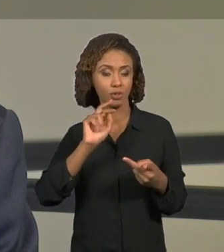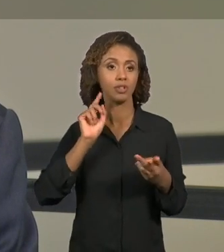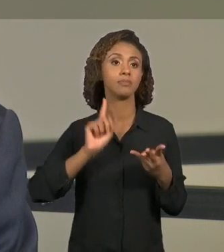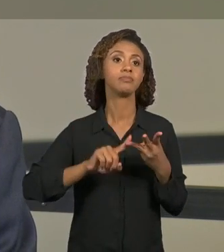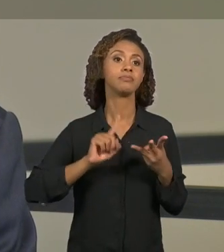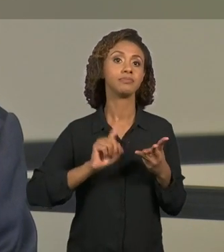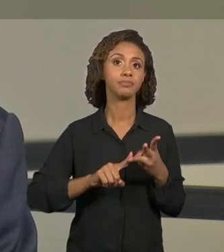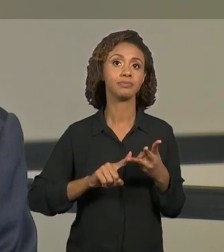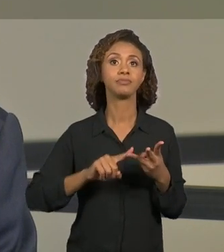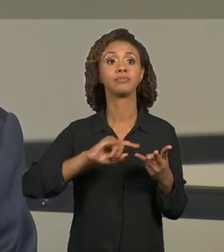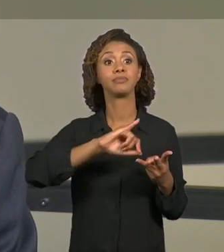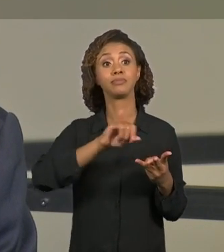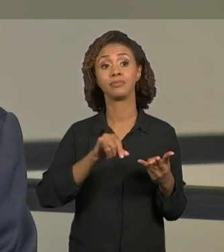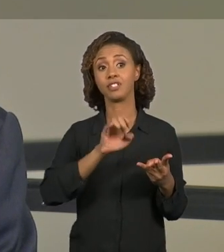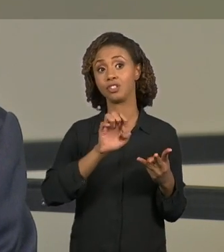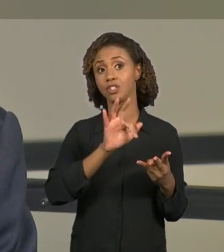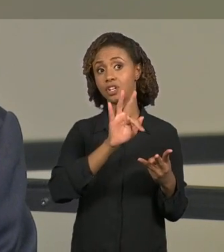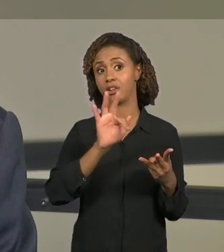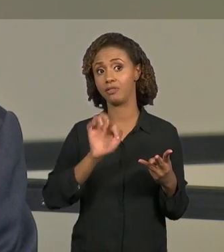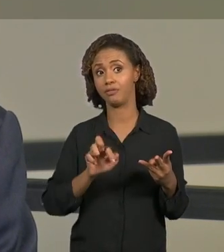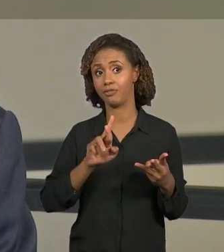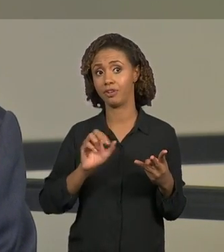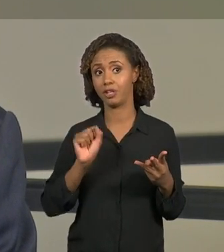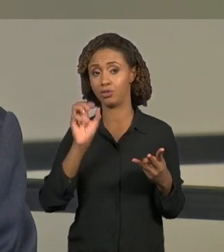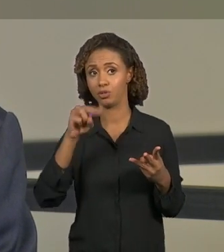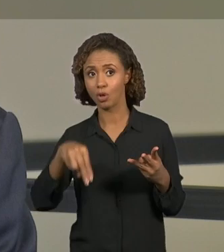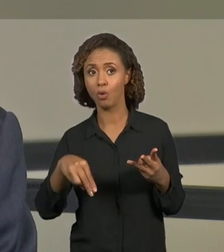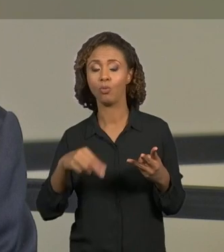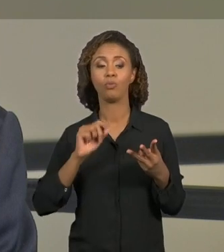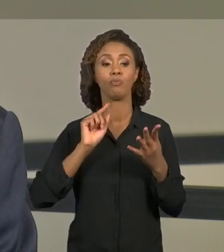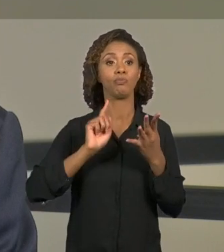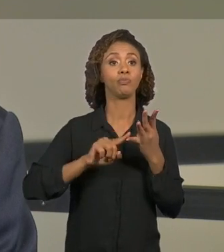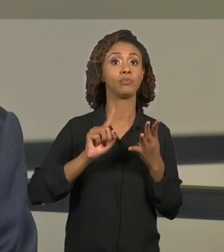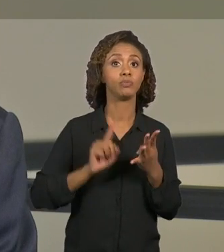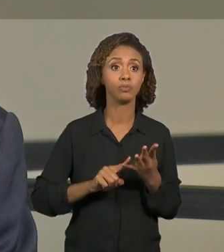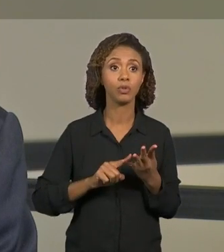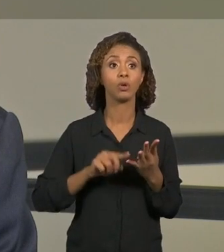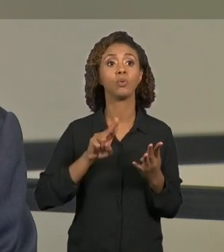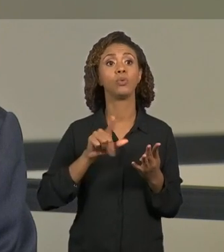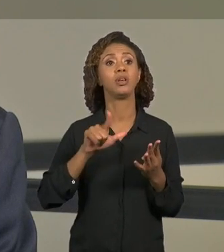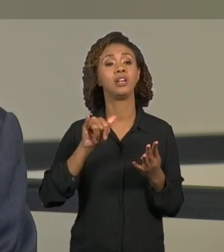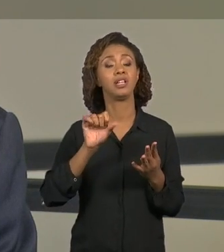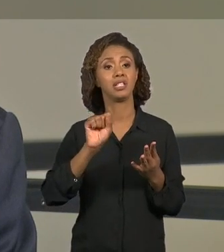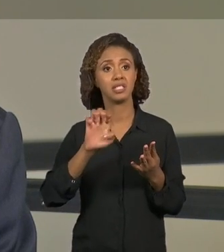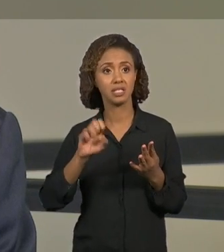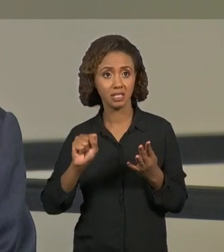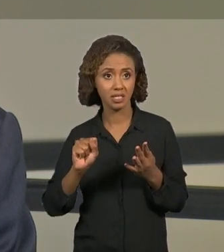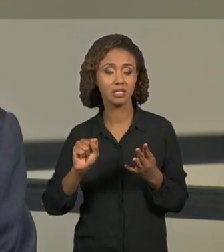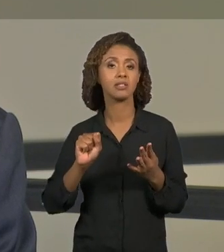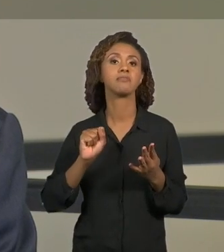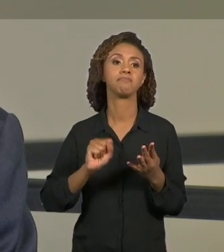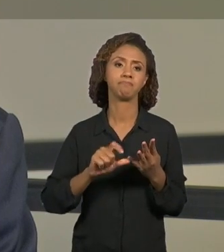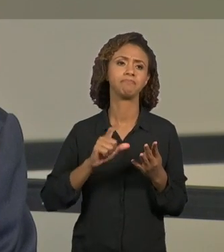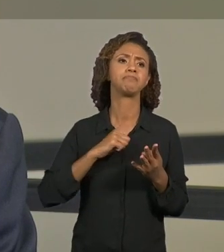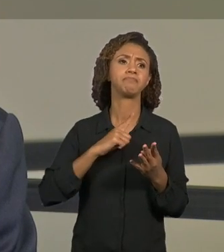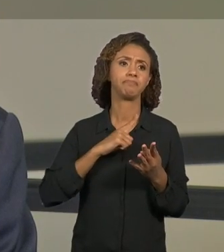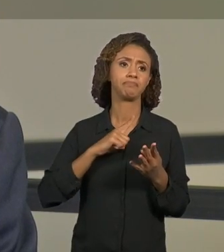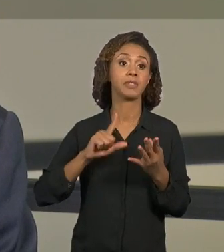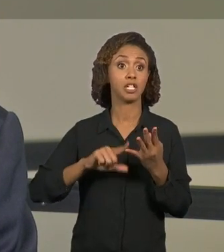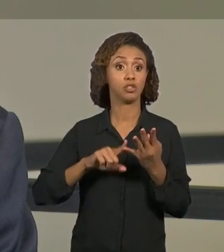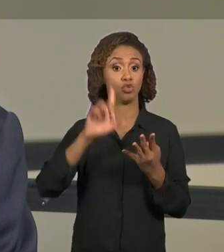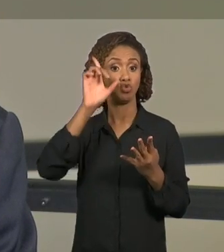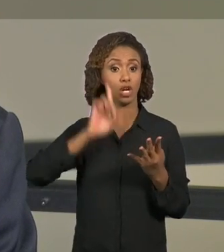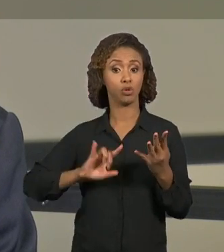canvas jefferson de oliveira gomes diretor de pt ulisses tibi tibi mello diretor da